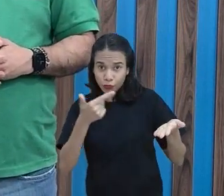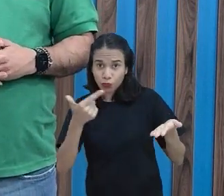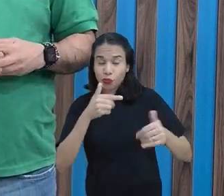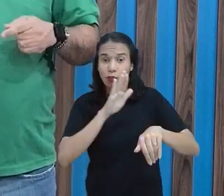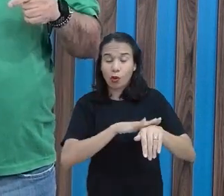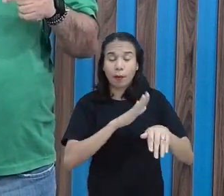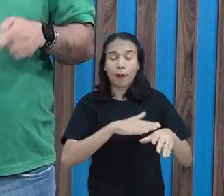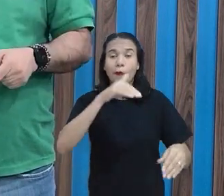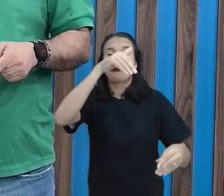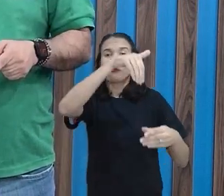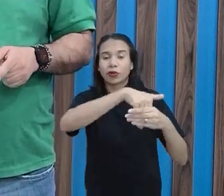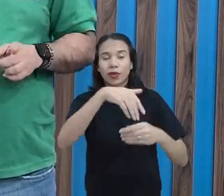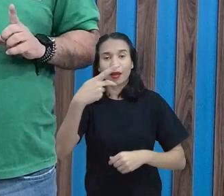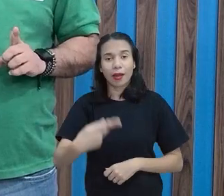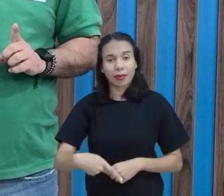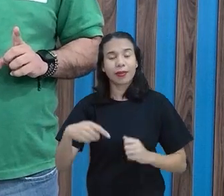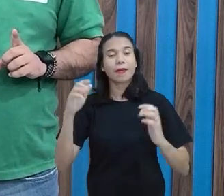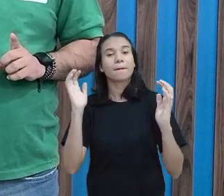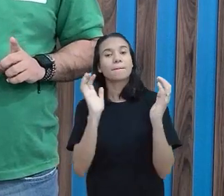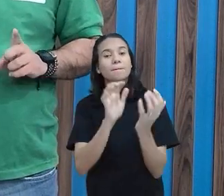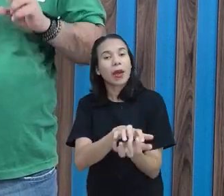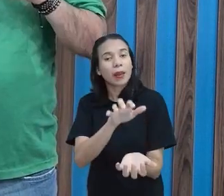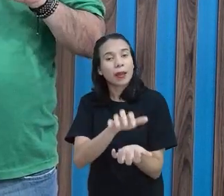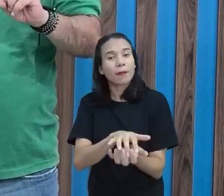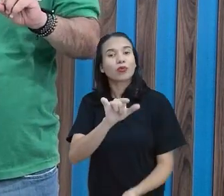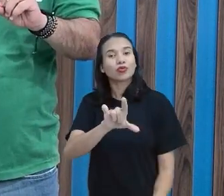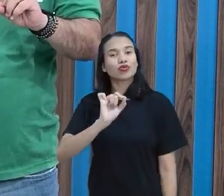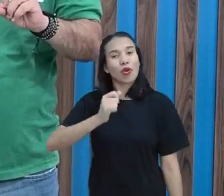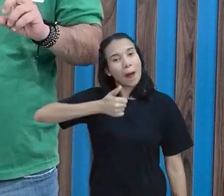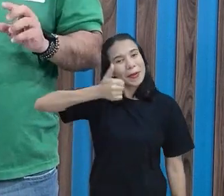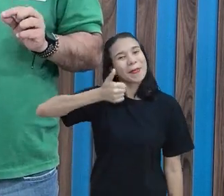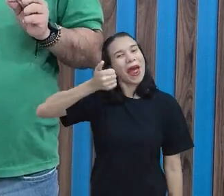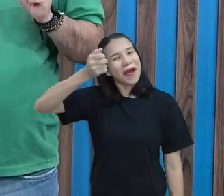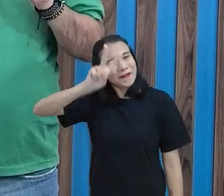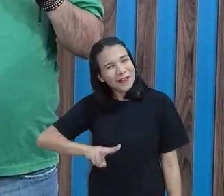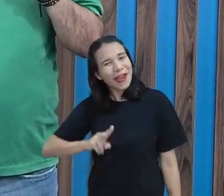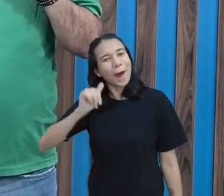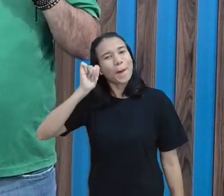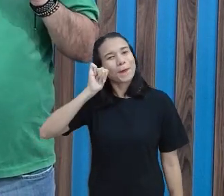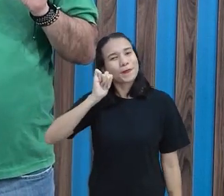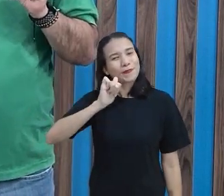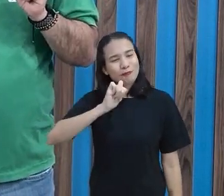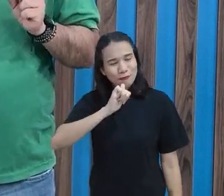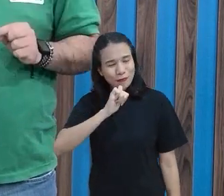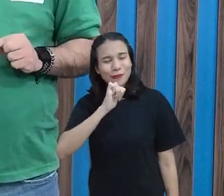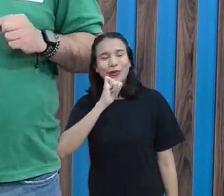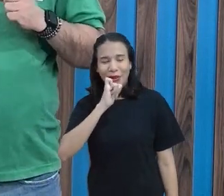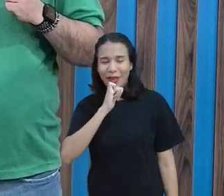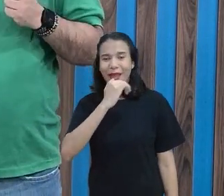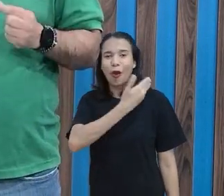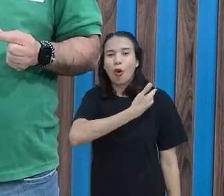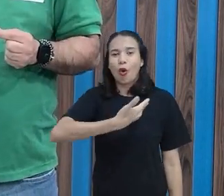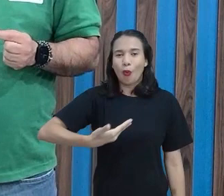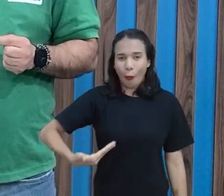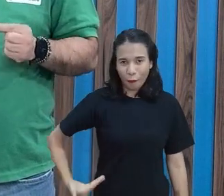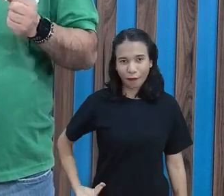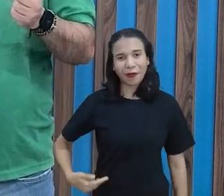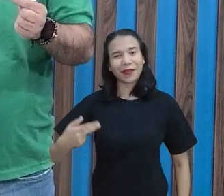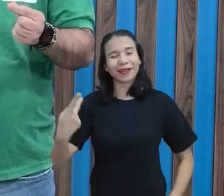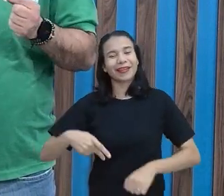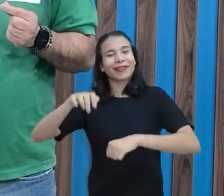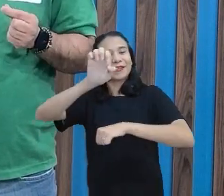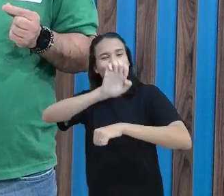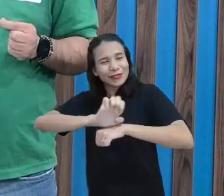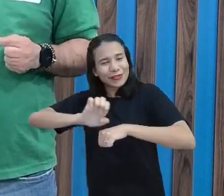das eleições, onde aqui em Pernambuco nós vamos escolher, pela primeira vez, uma candidata ao governo do Estado,